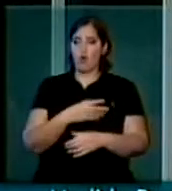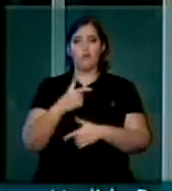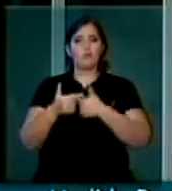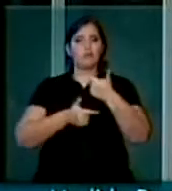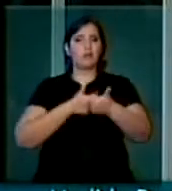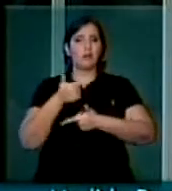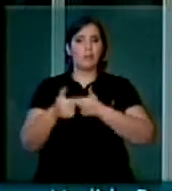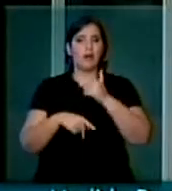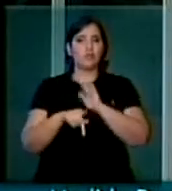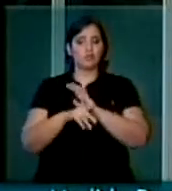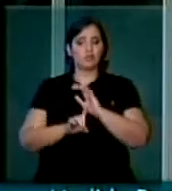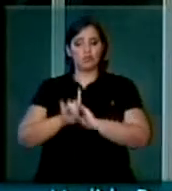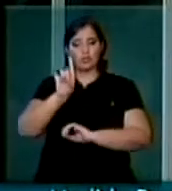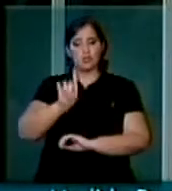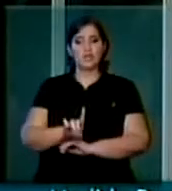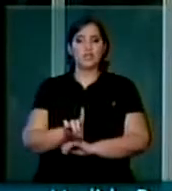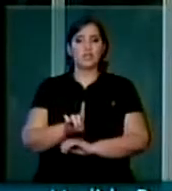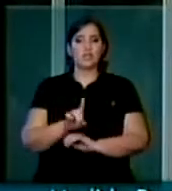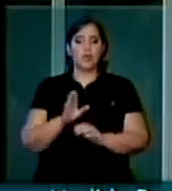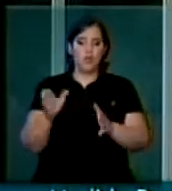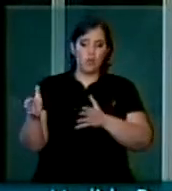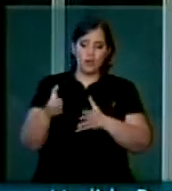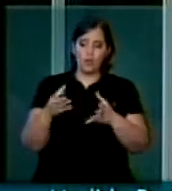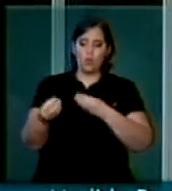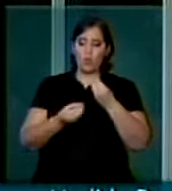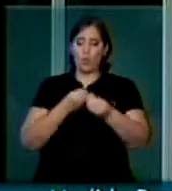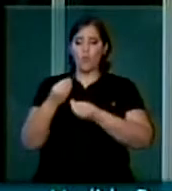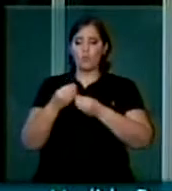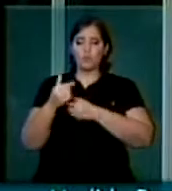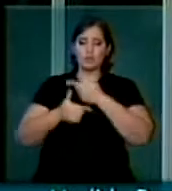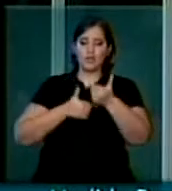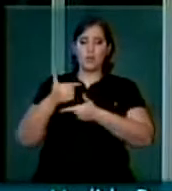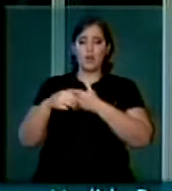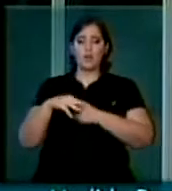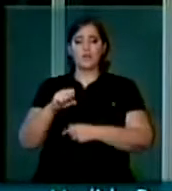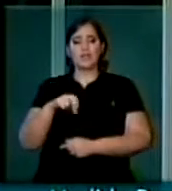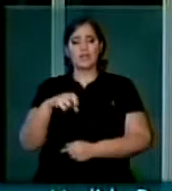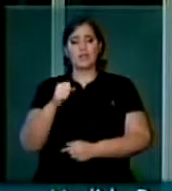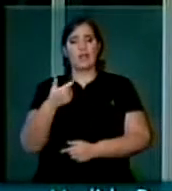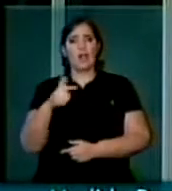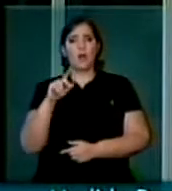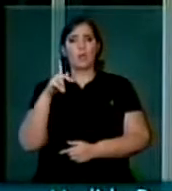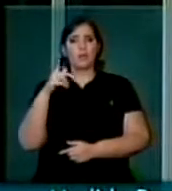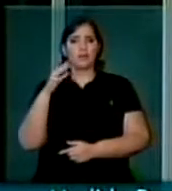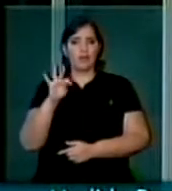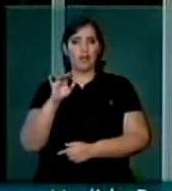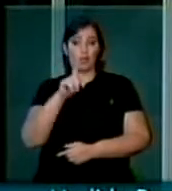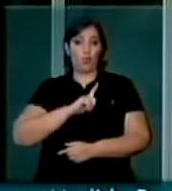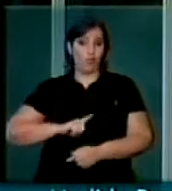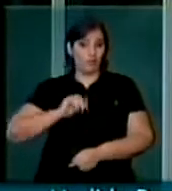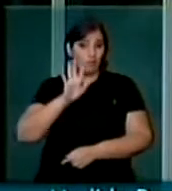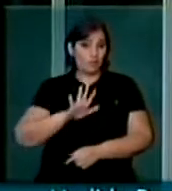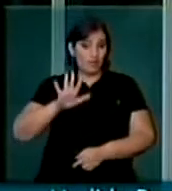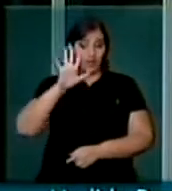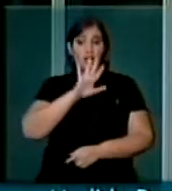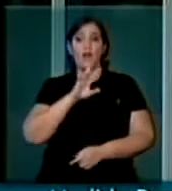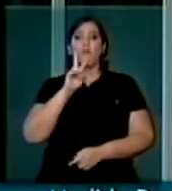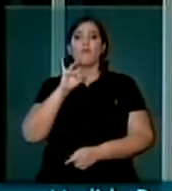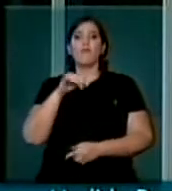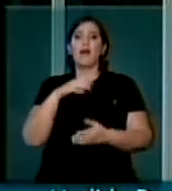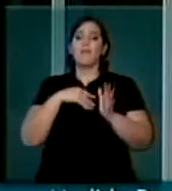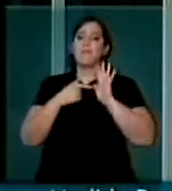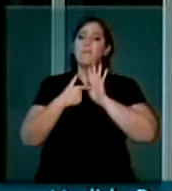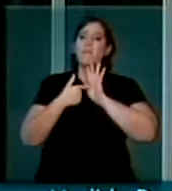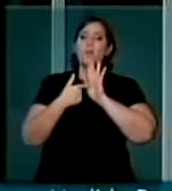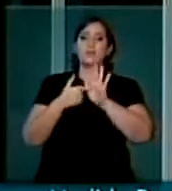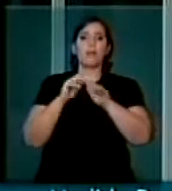na direção das investigações do mensalão do PT, do mensalão do governo federal, vão desaguar, como tem